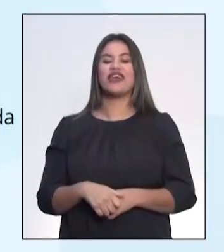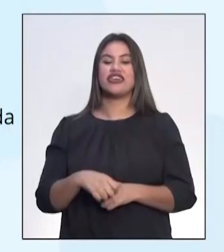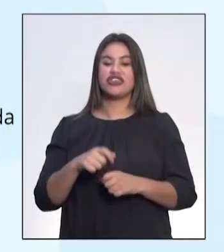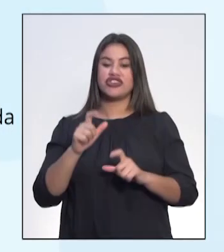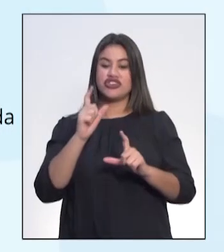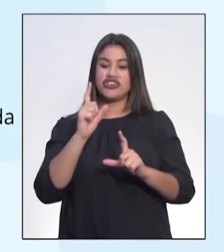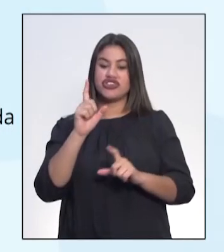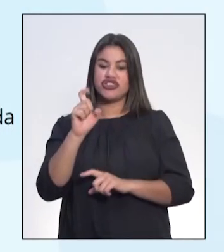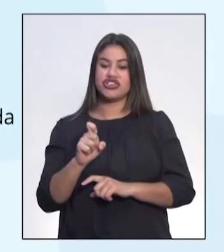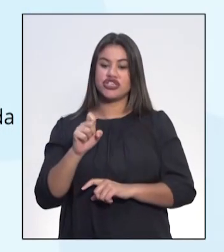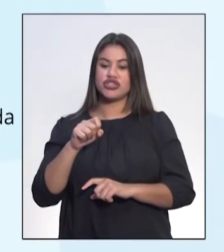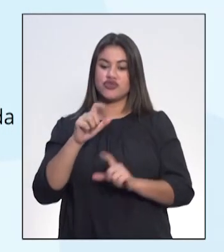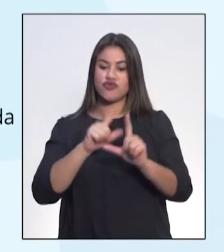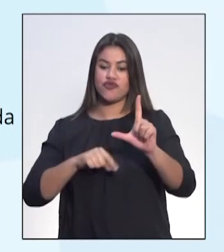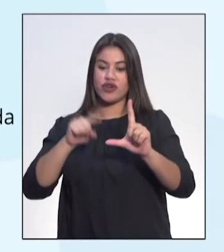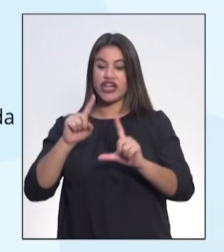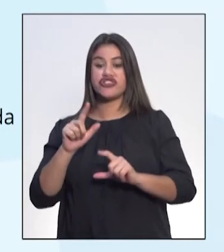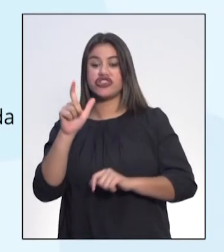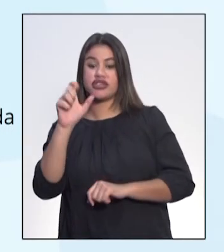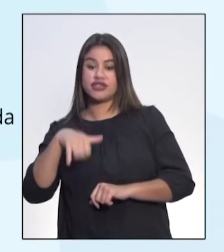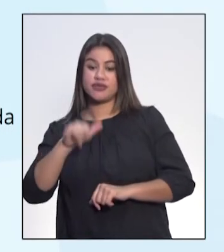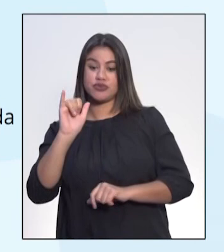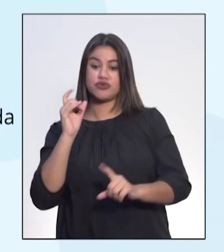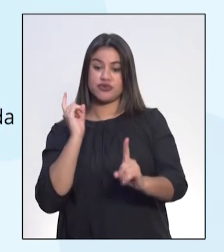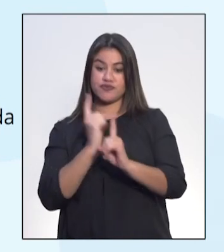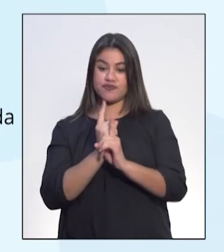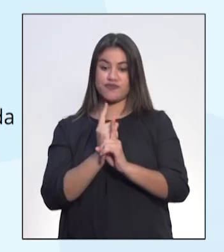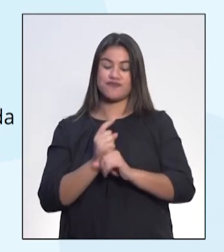vértice e o y. Boa sorte.